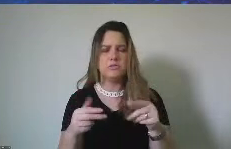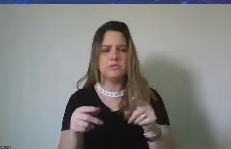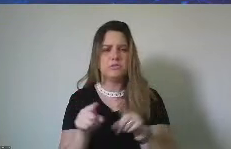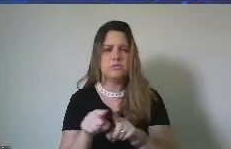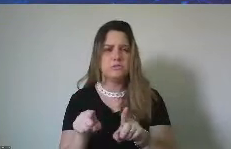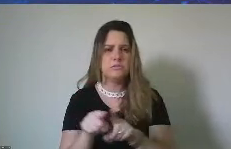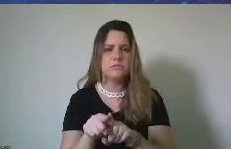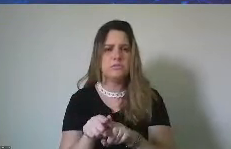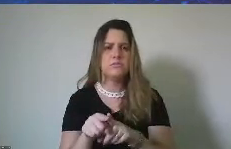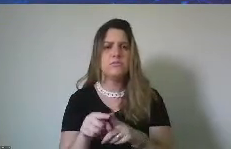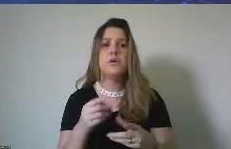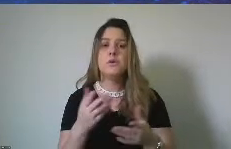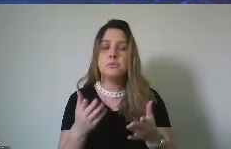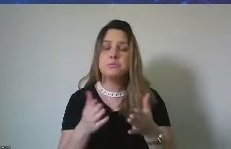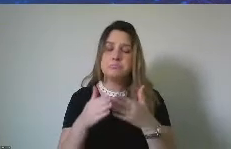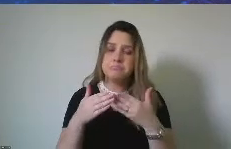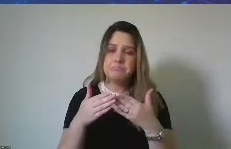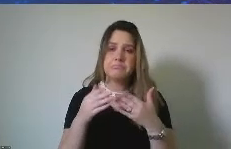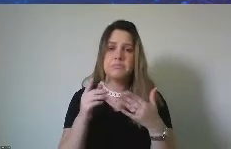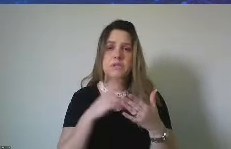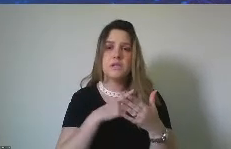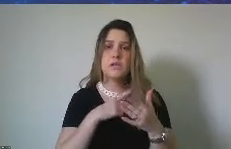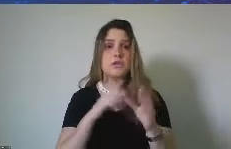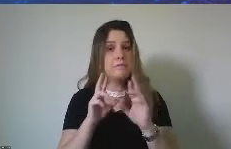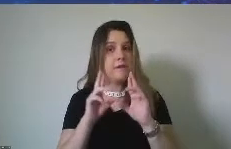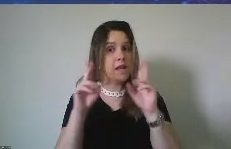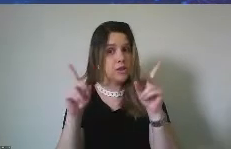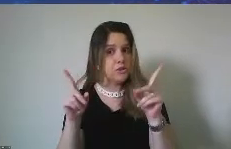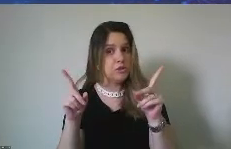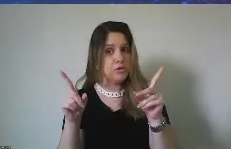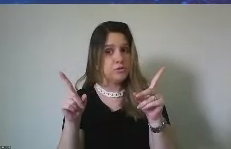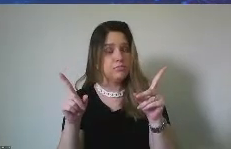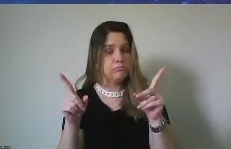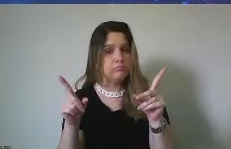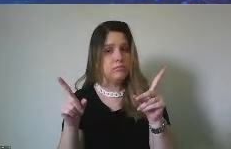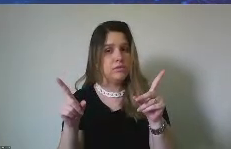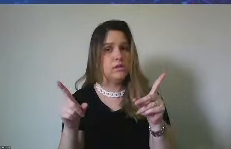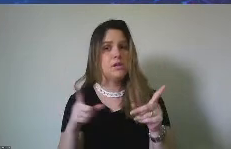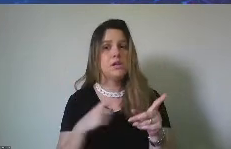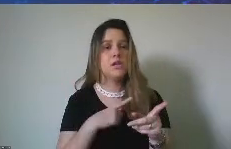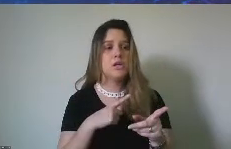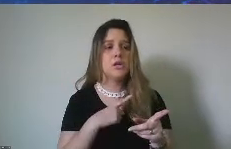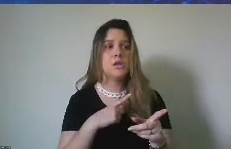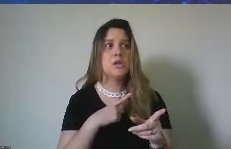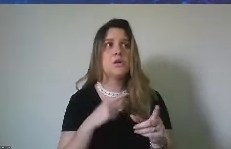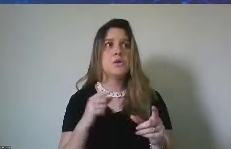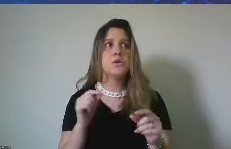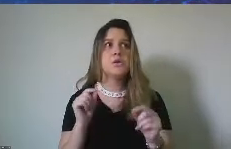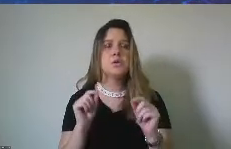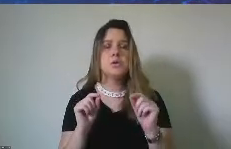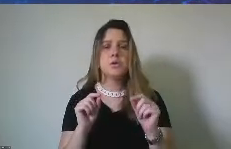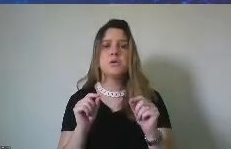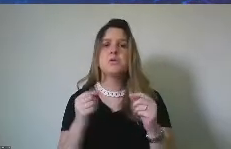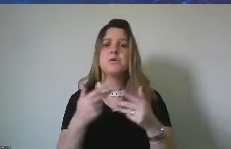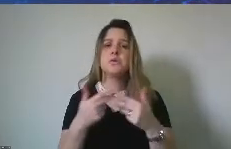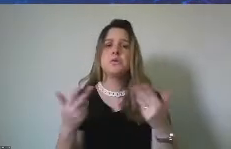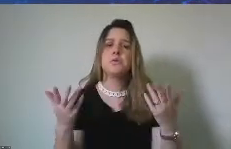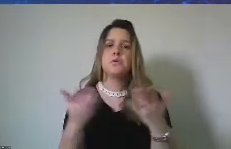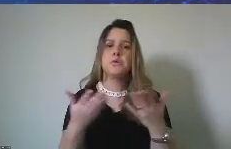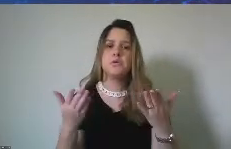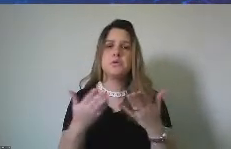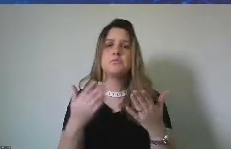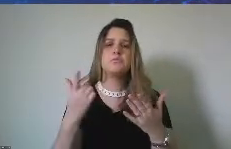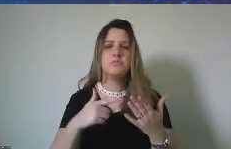valor é muito diferente de um CDB né a gente ouve muitas vezes